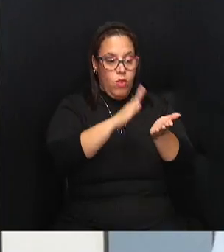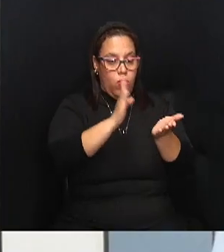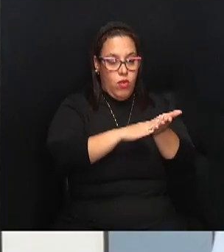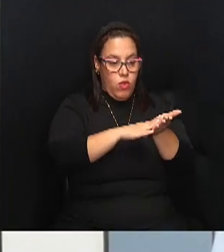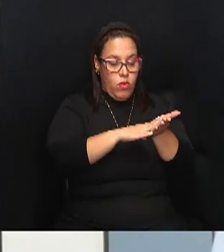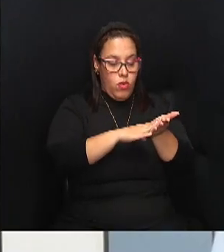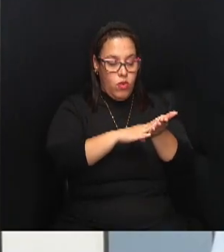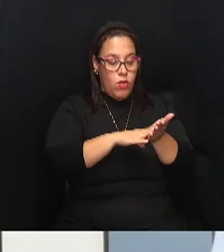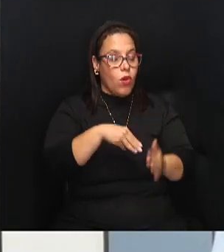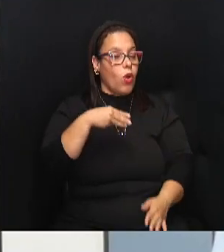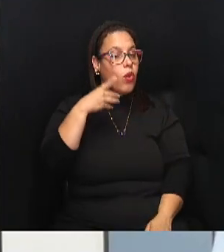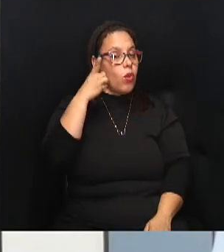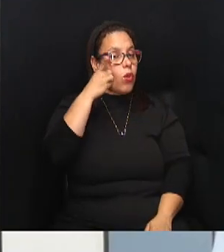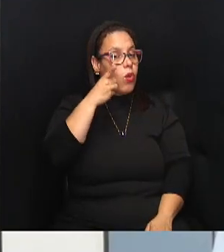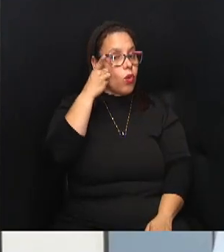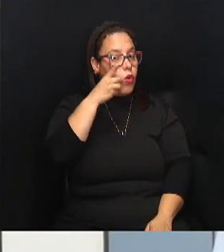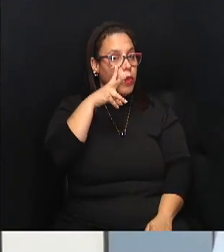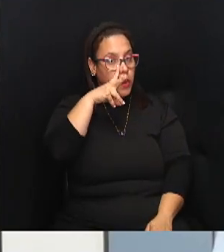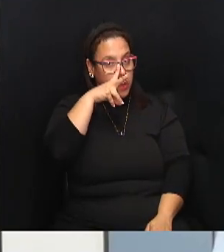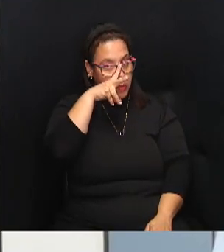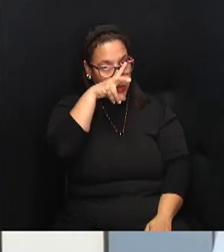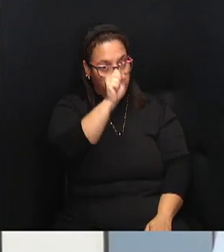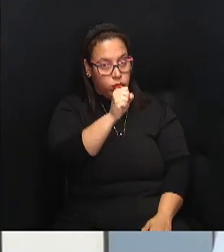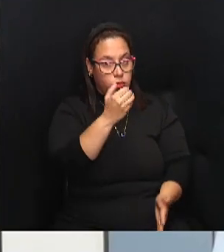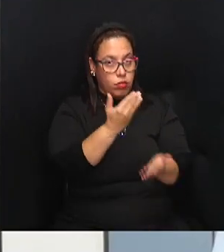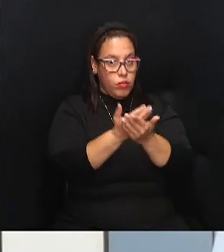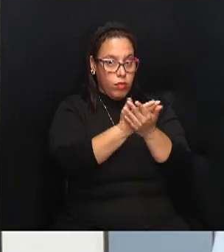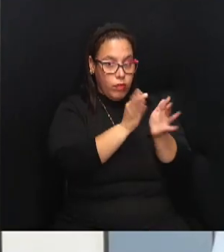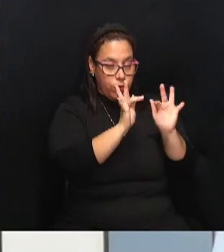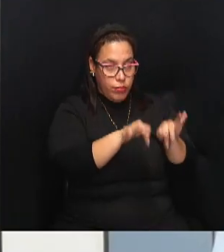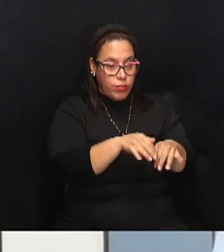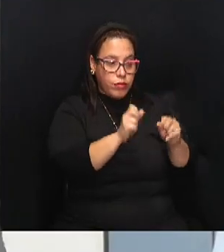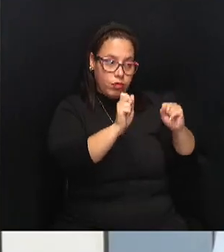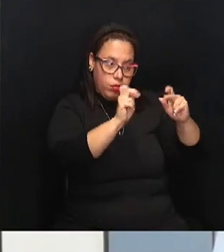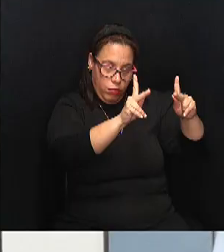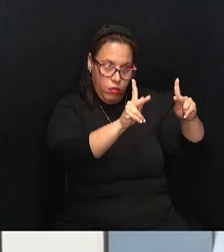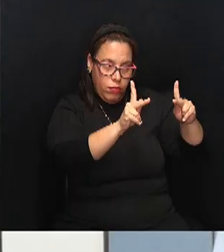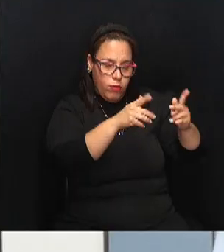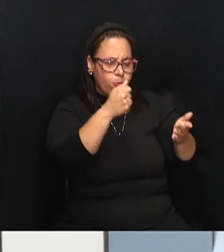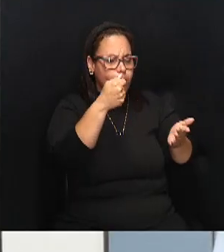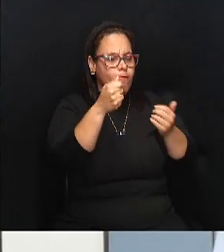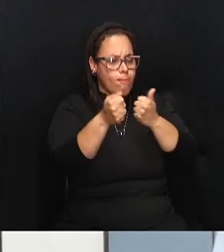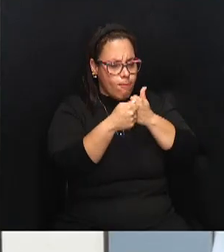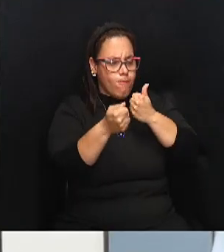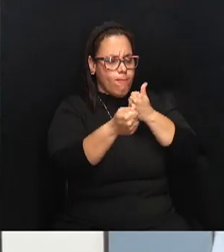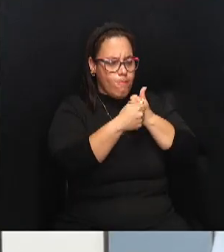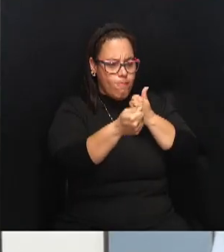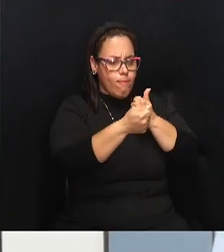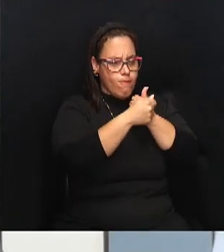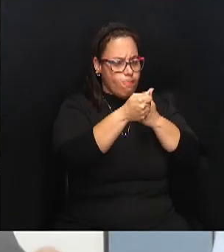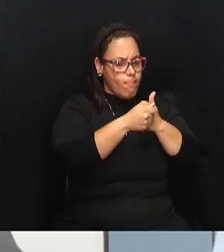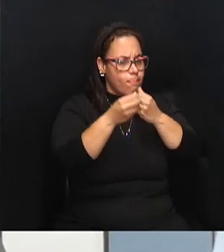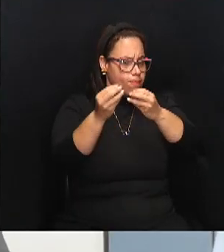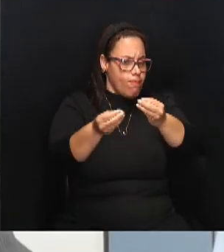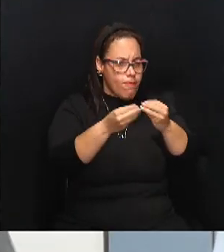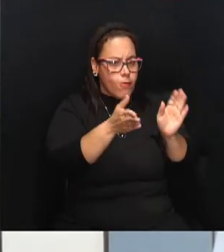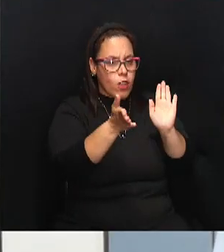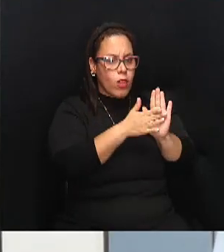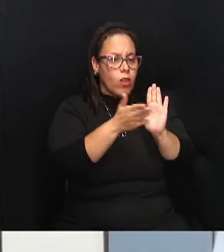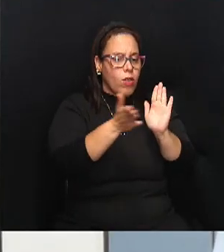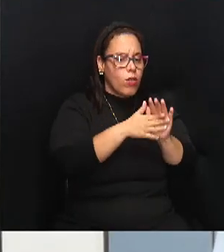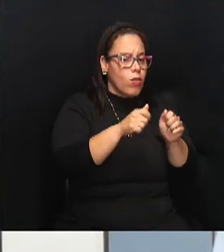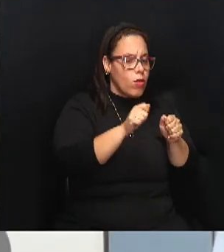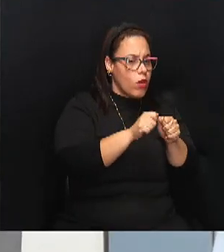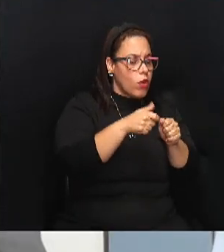de deputados para fortalecer o estudo final. Tá? Então, bater na porta mesmo, passar o chapéu, se fizer, o